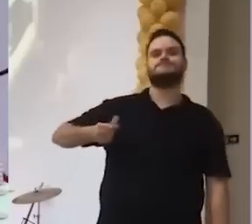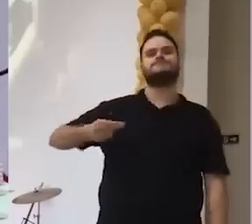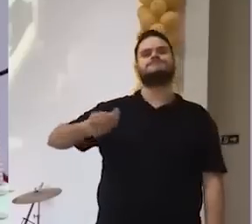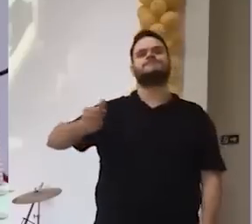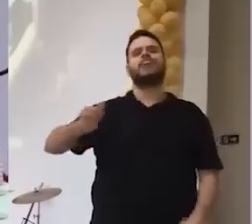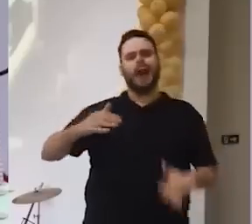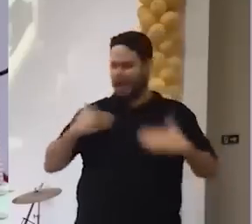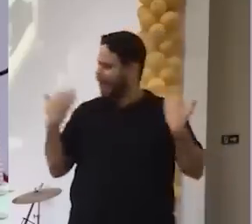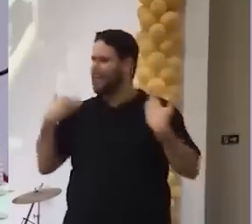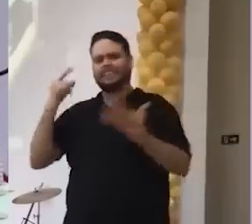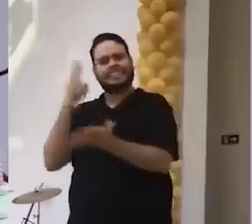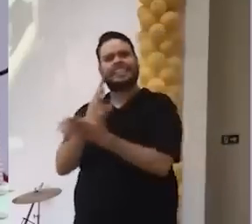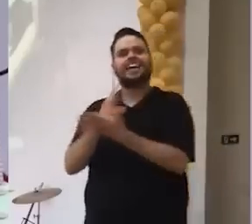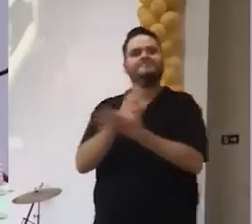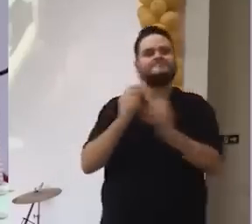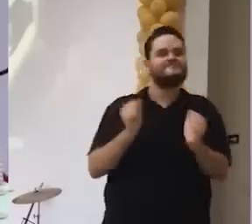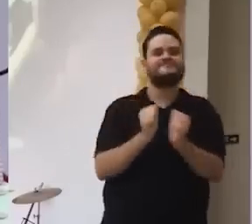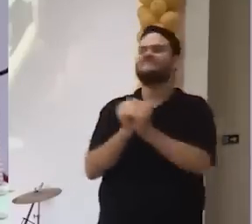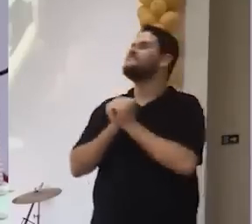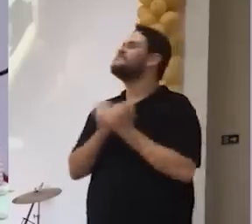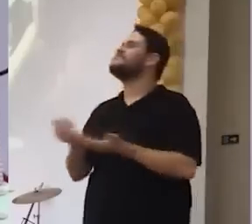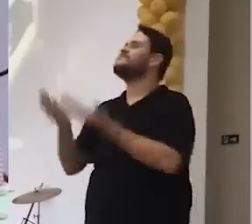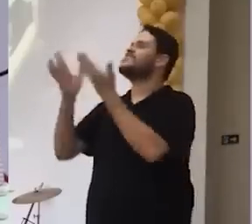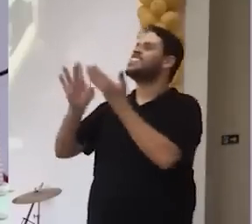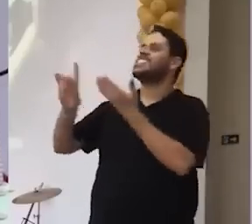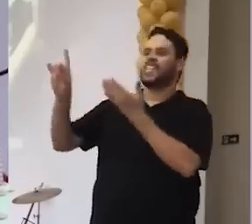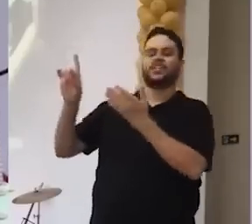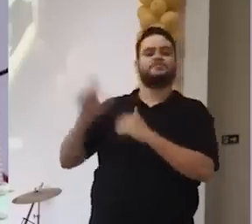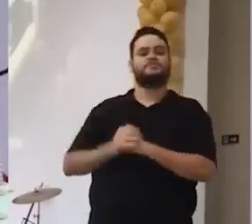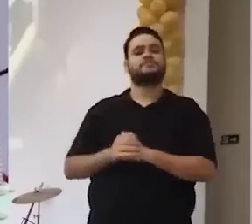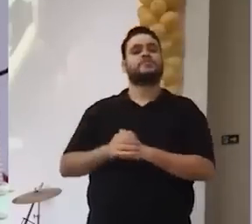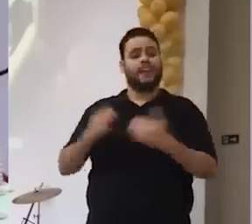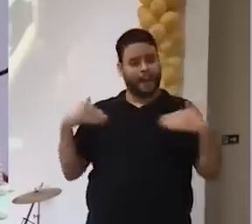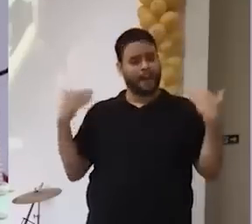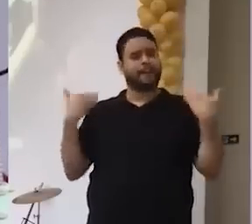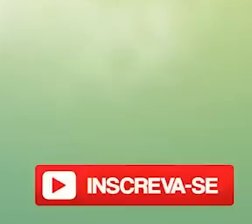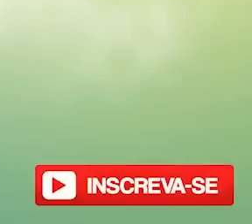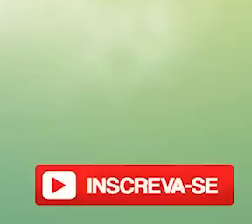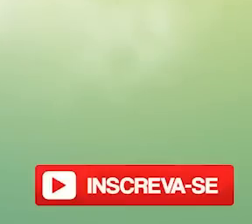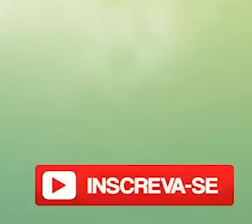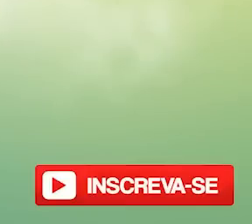feliz. Alegrai-vos sempre no Senhor. Outra vez digo, alegrai-vos.